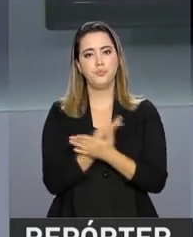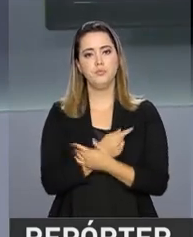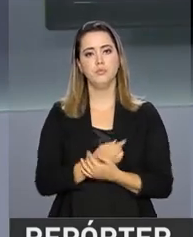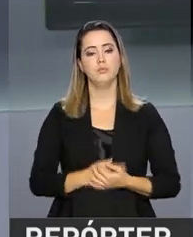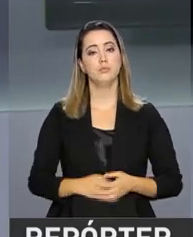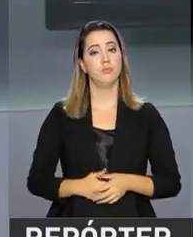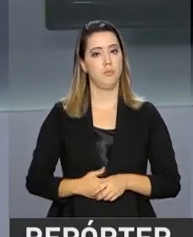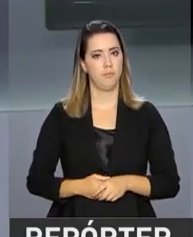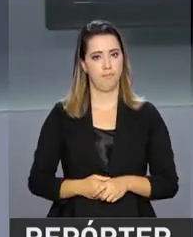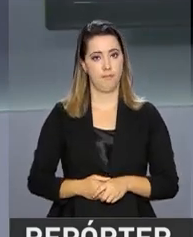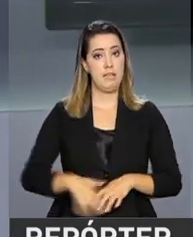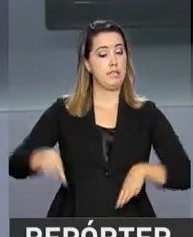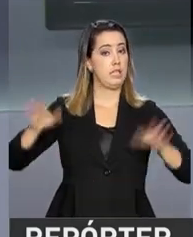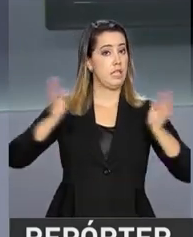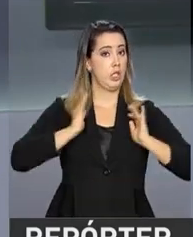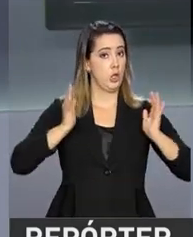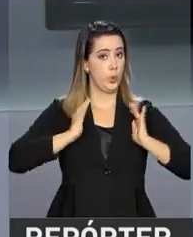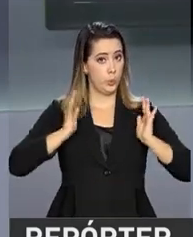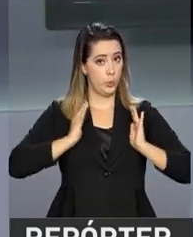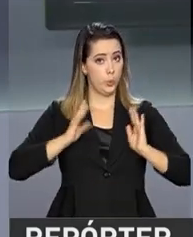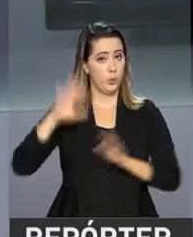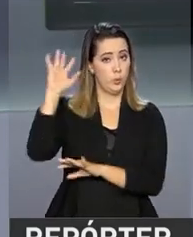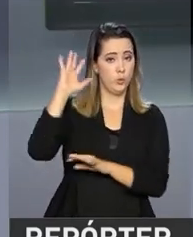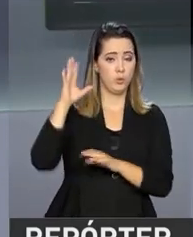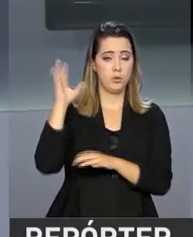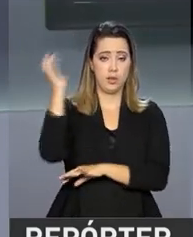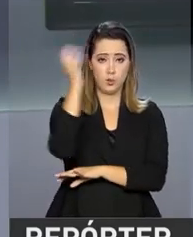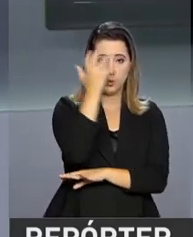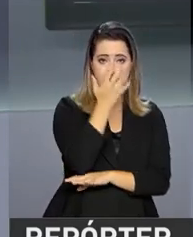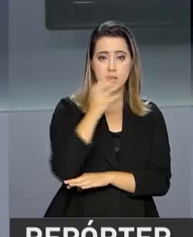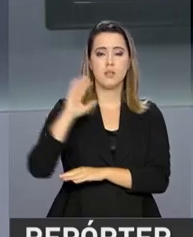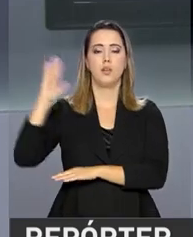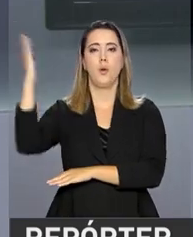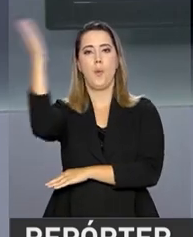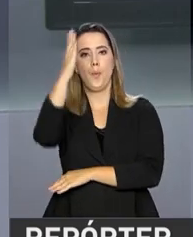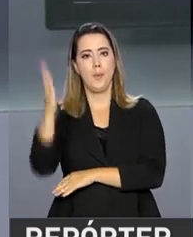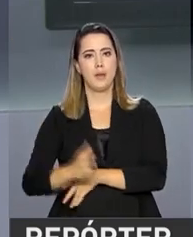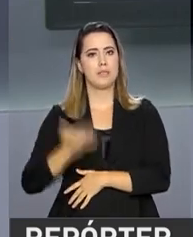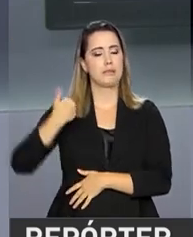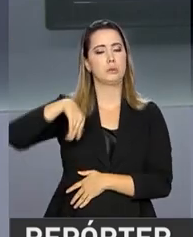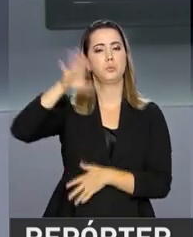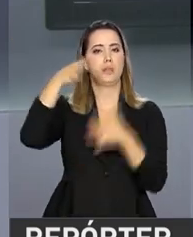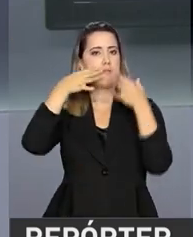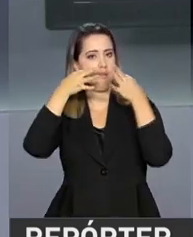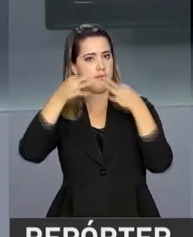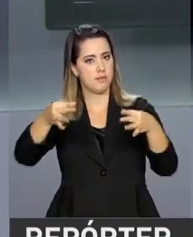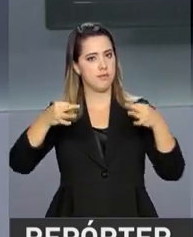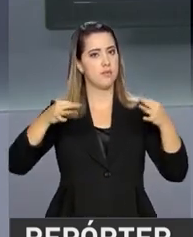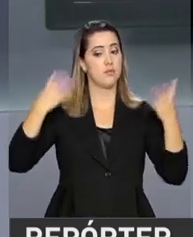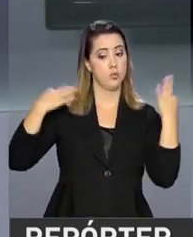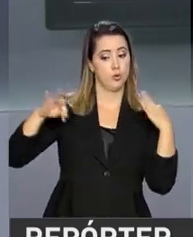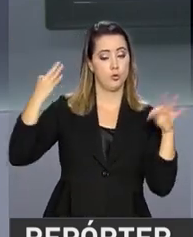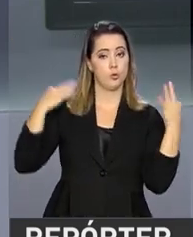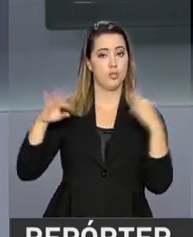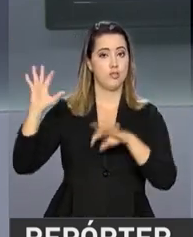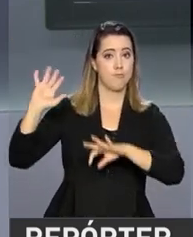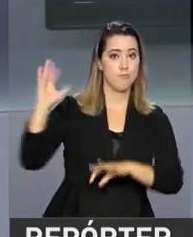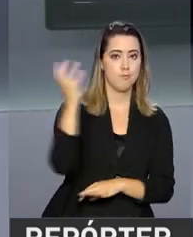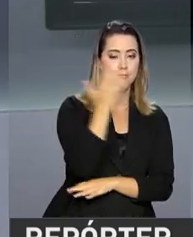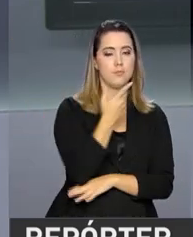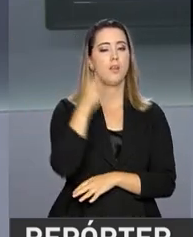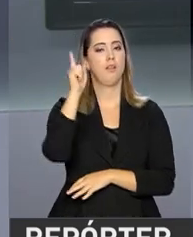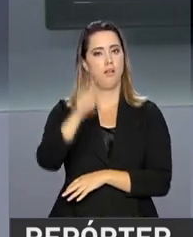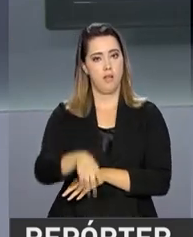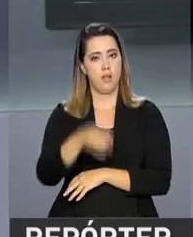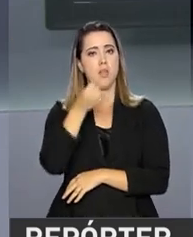em recursos naturais, o Brasil desperta cada vez mais o interesse no turismo ecológico. Para a Embratur, é preciso aproveitar esse potencial